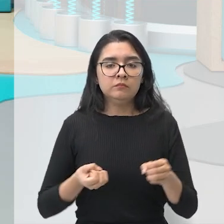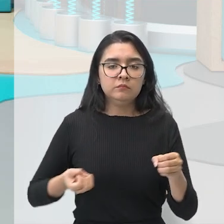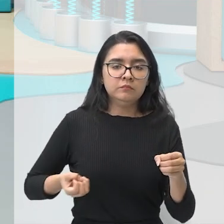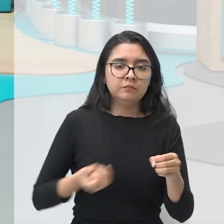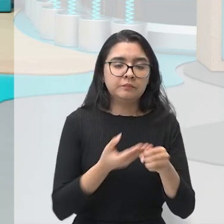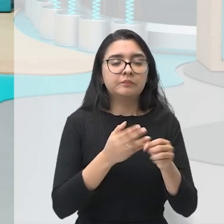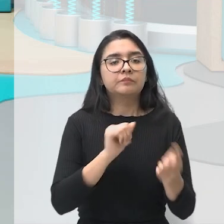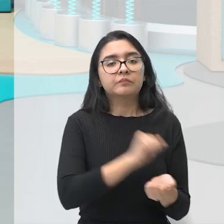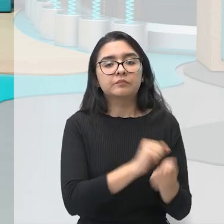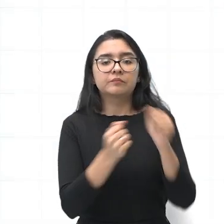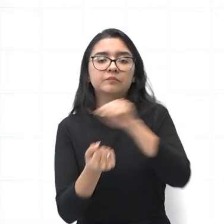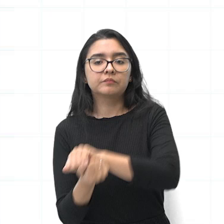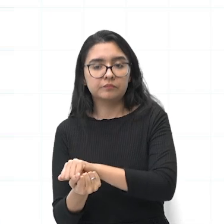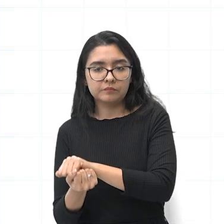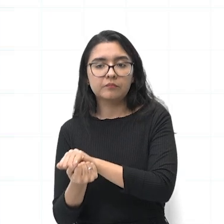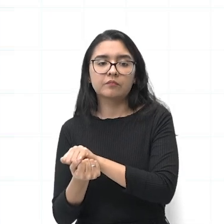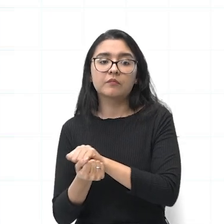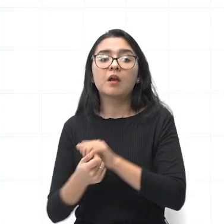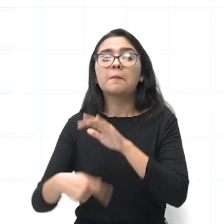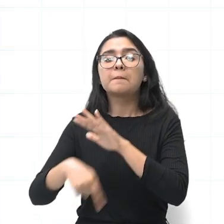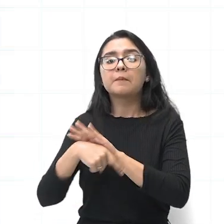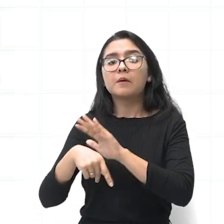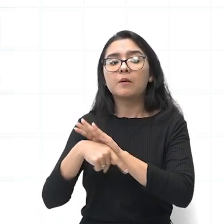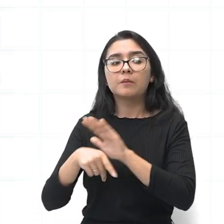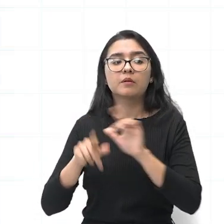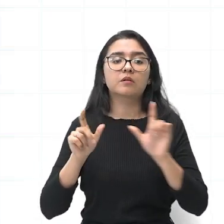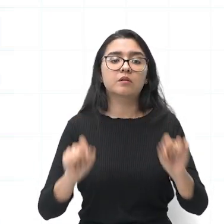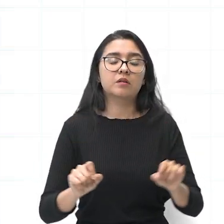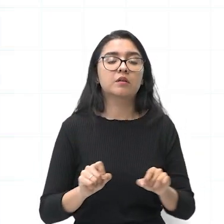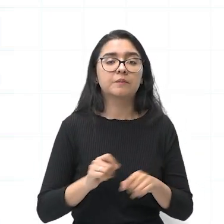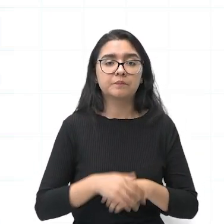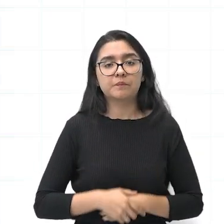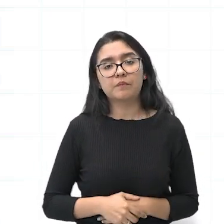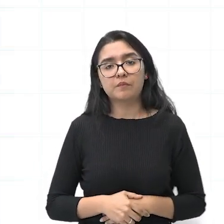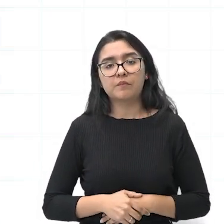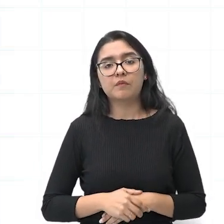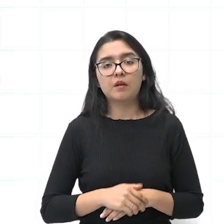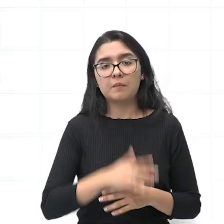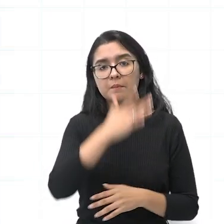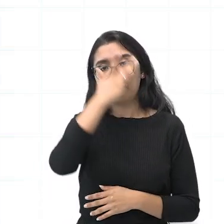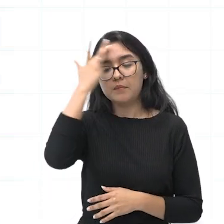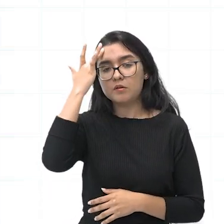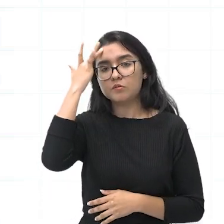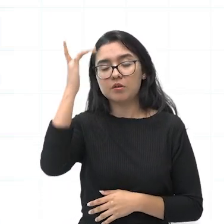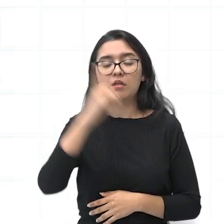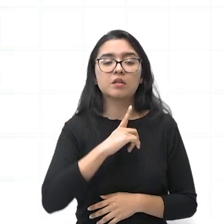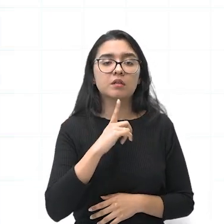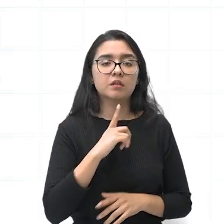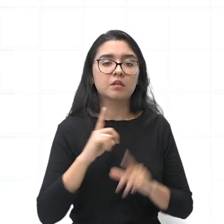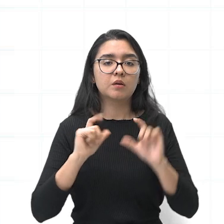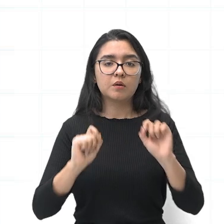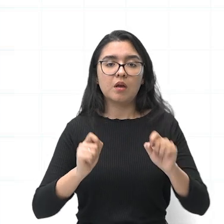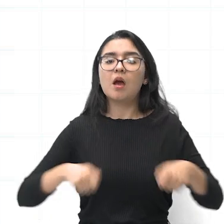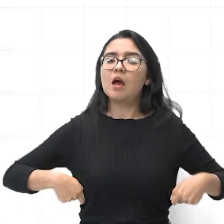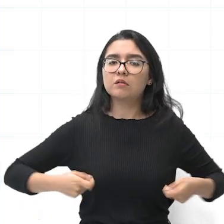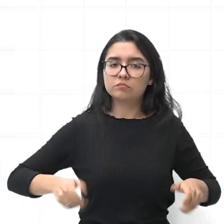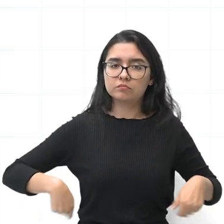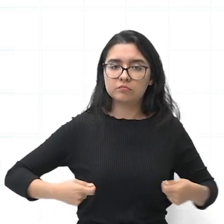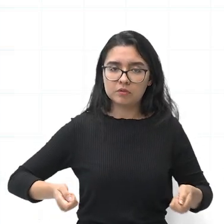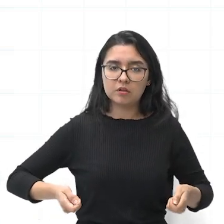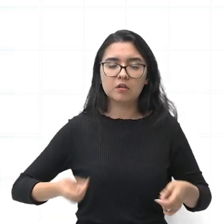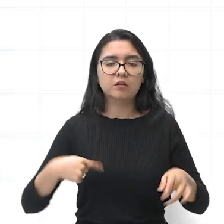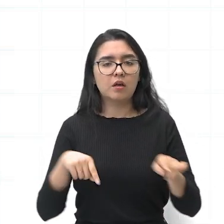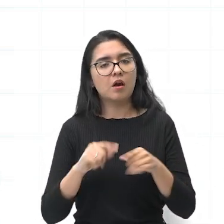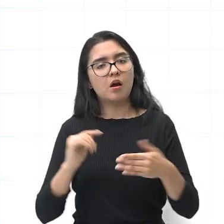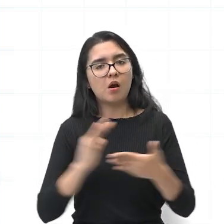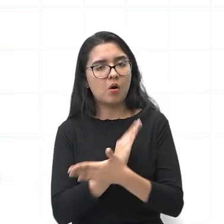bocha adaptada, que ela é praticada aí por atletas com elevado grau de paralisia cerebral ou